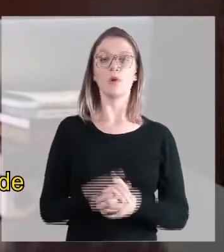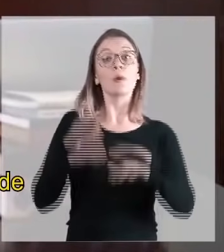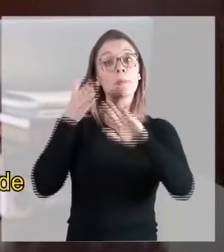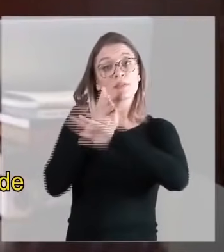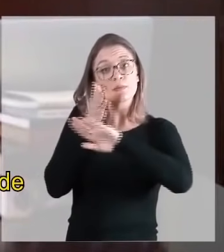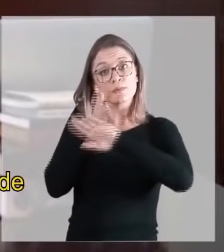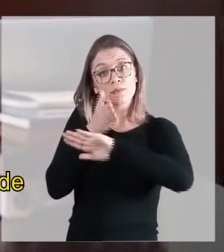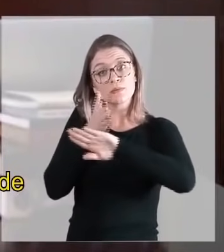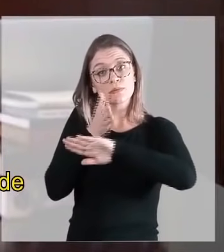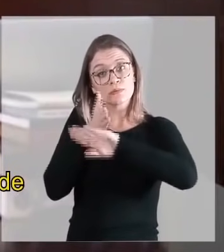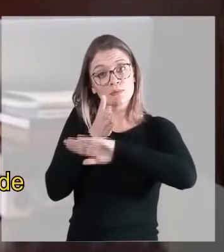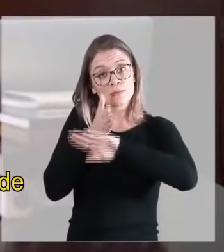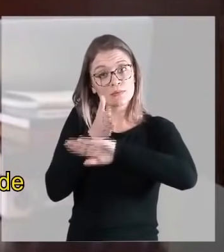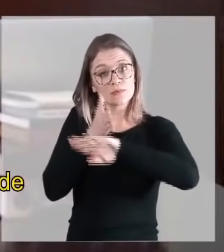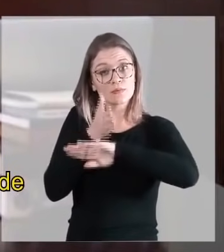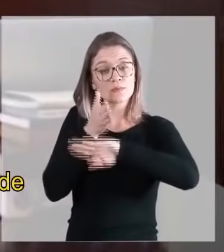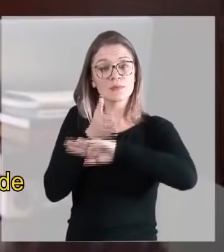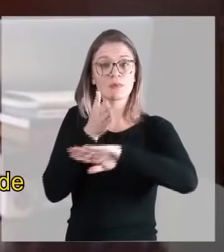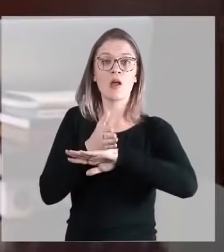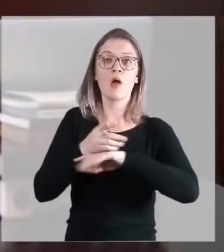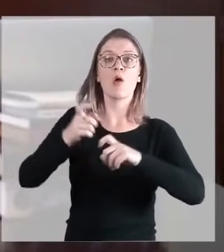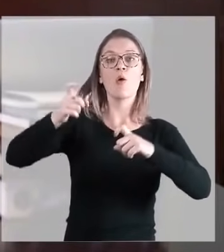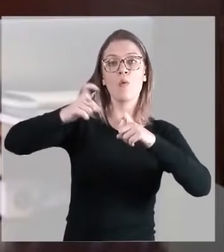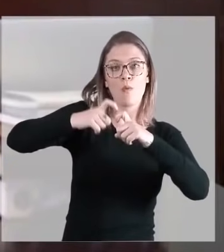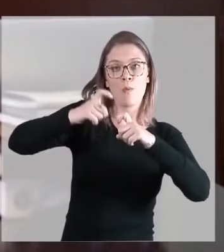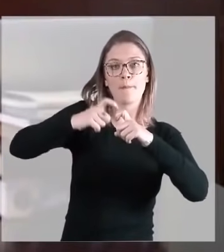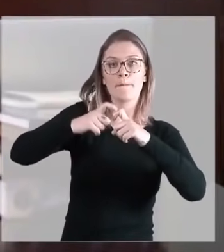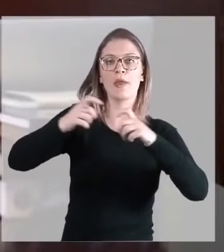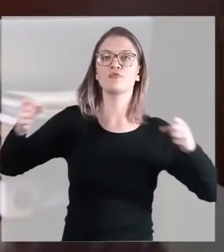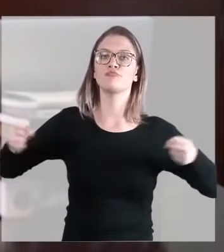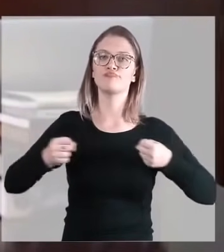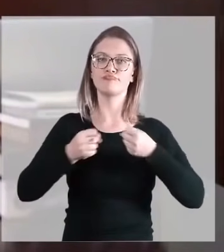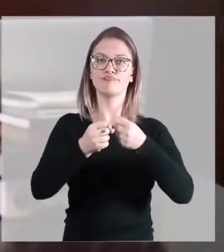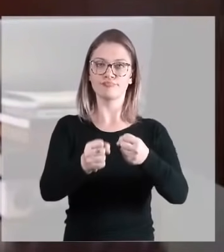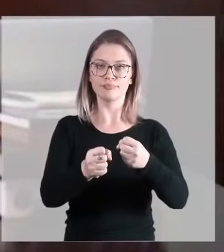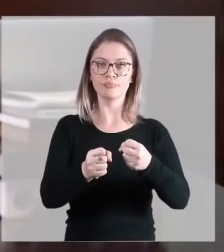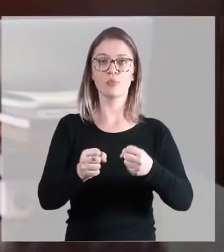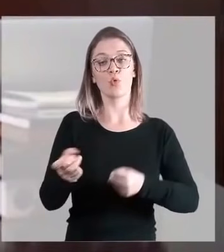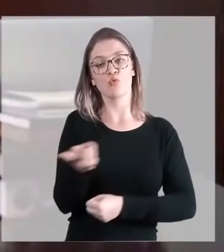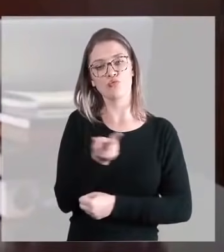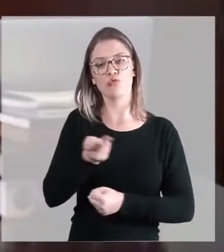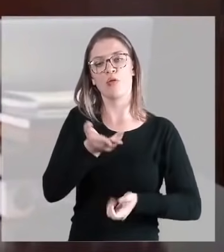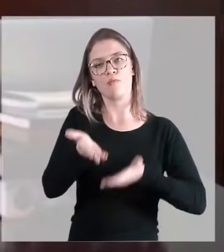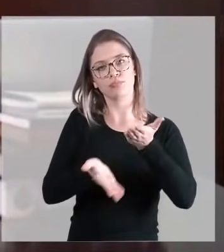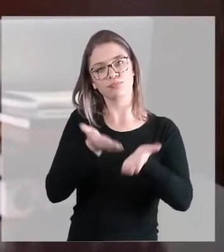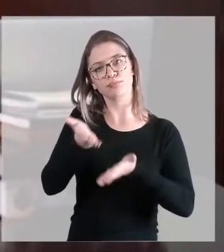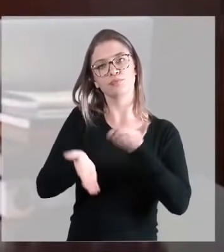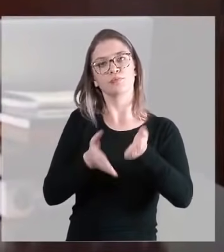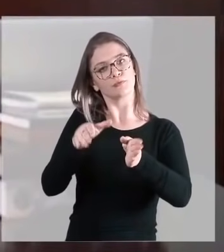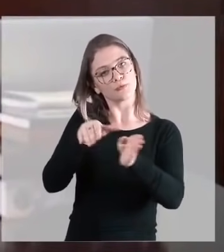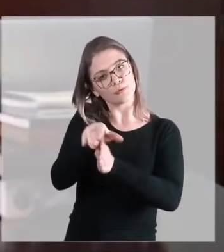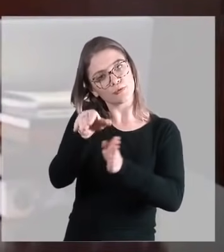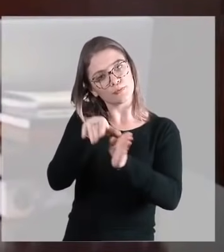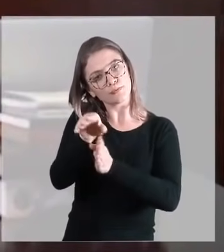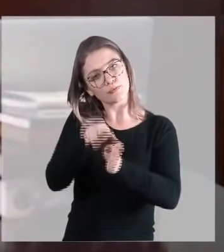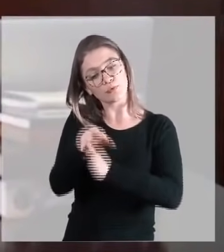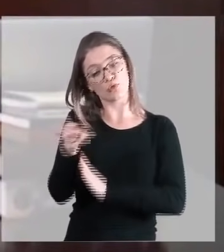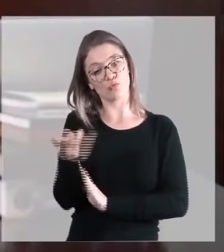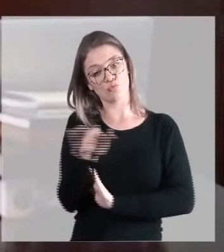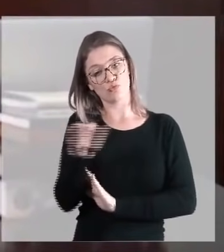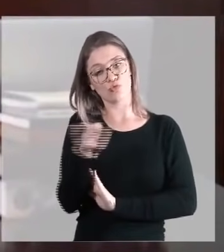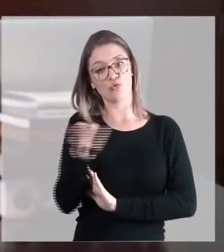assiduidade a clínica do Dr. John Money, onde receberiam tratamento e instruções para que se criassem de